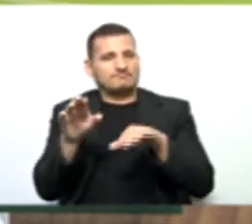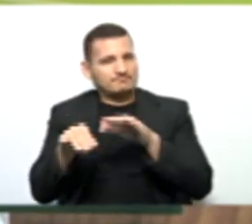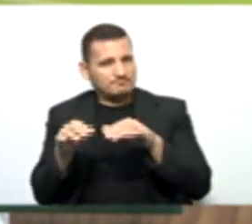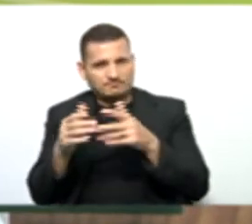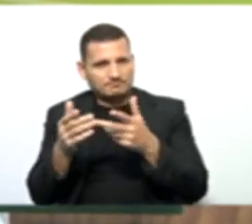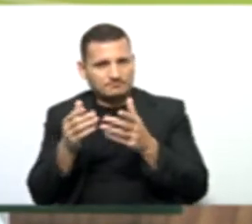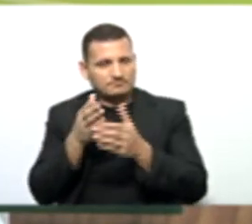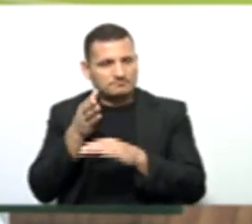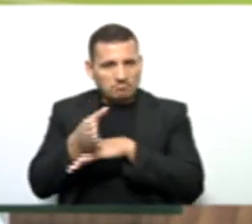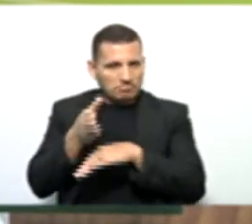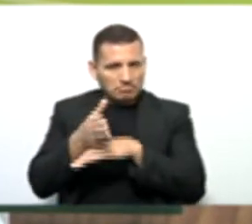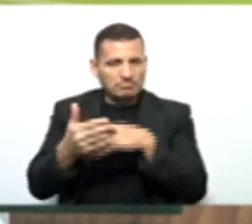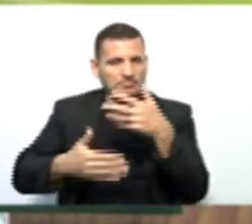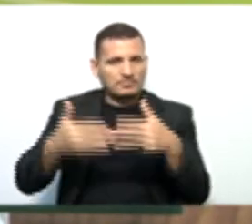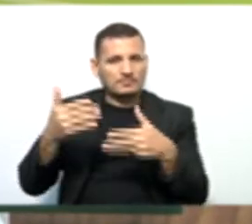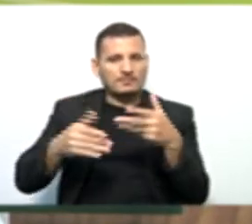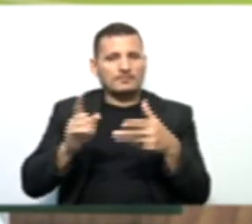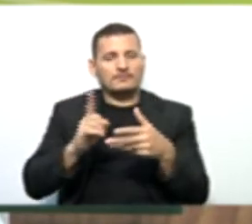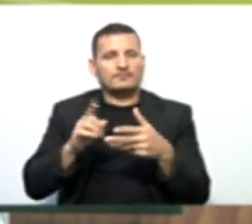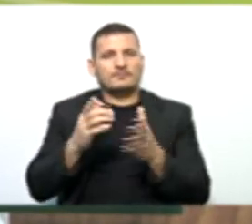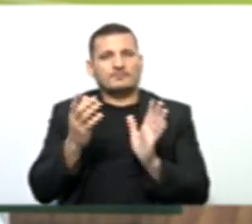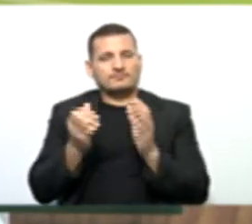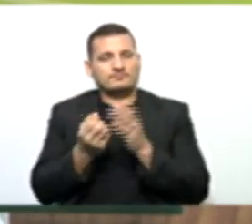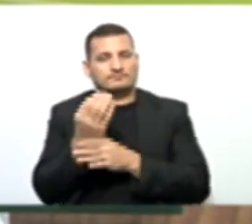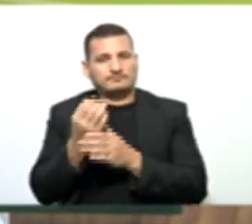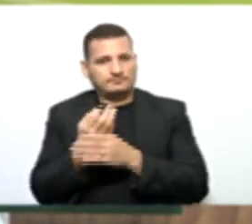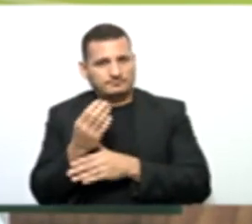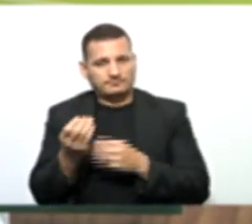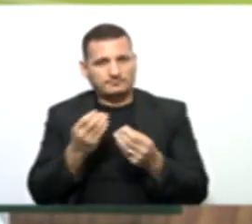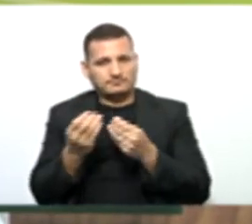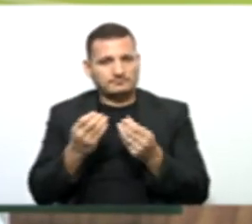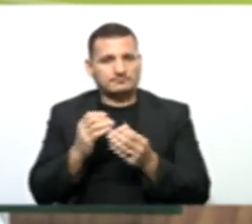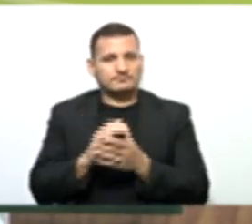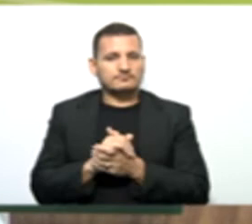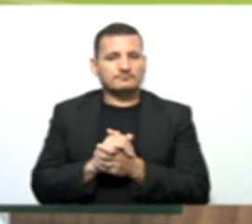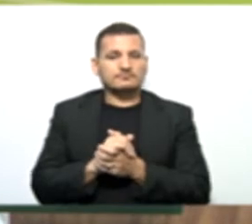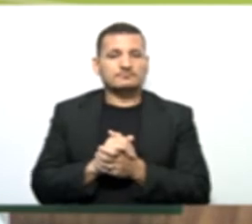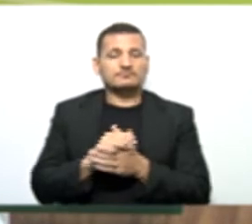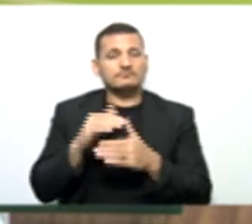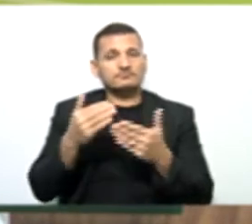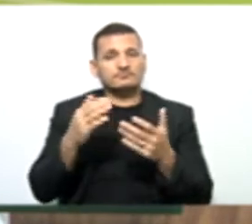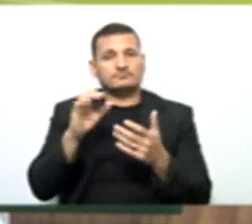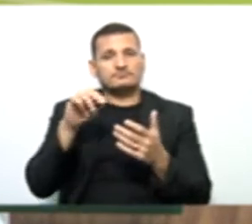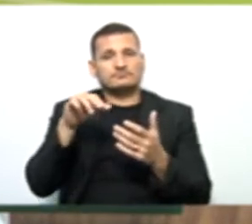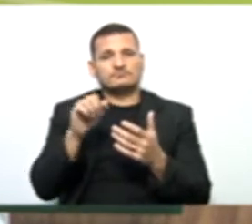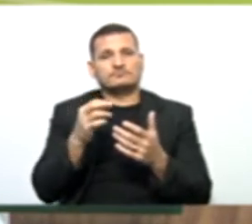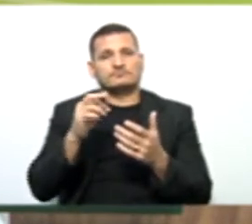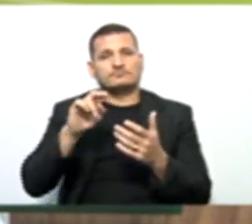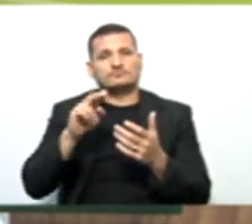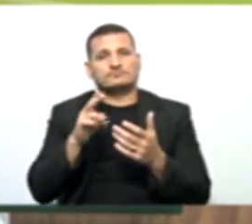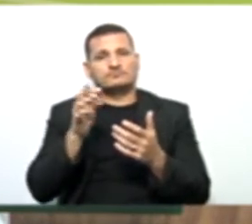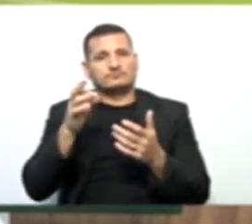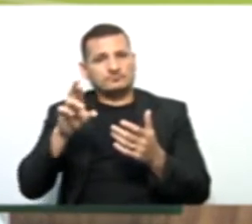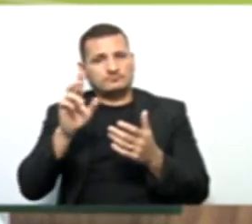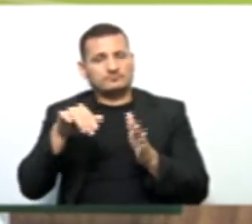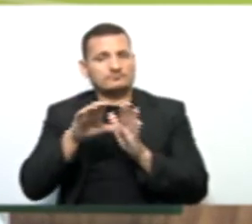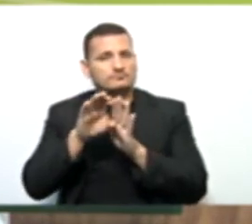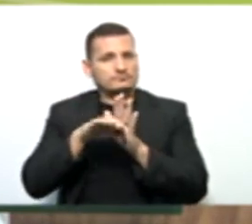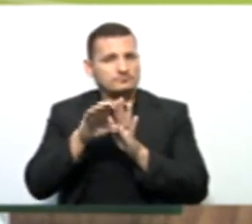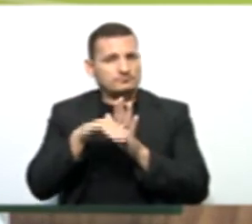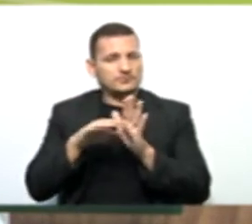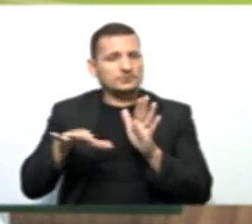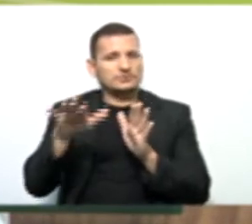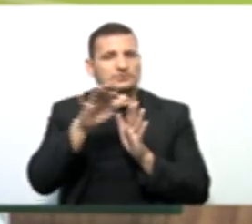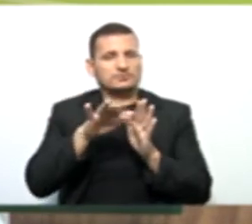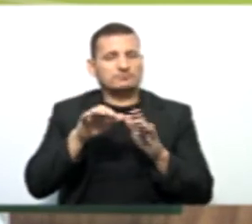não interferir neles do jeito que eles estão criados. Então, como construtor, é um conceito geral da